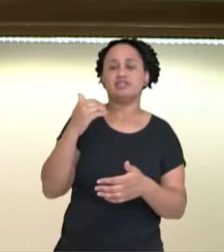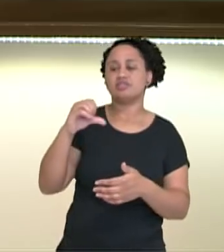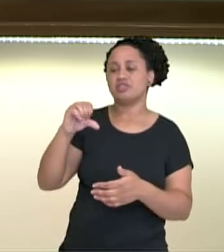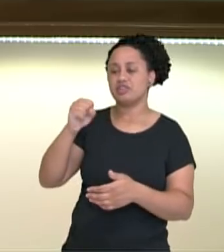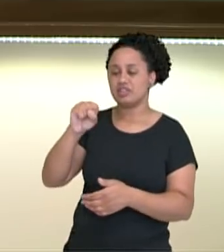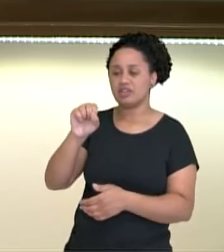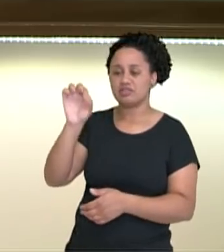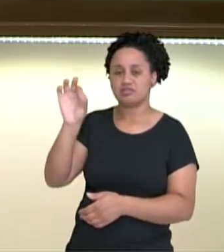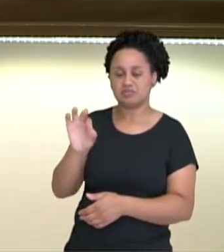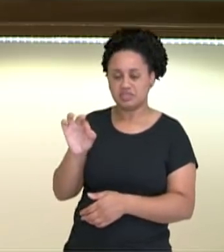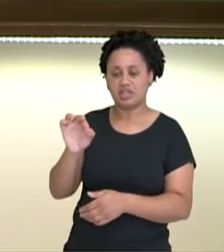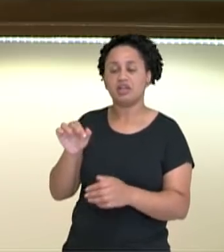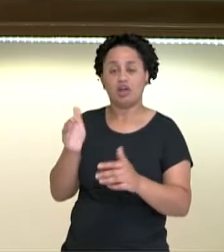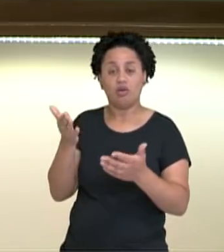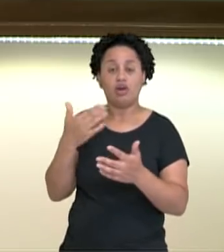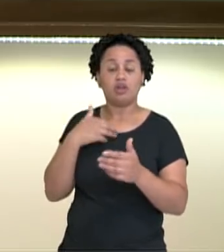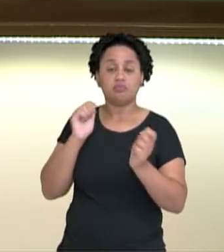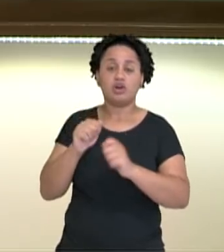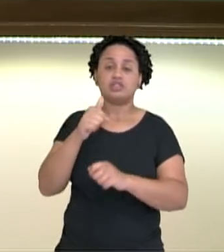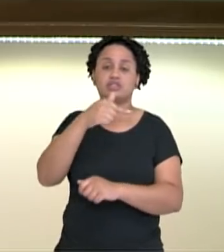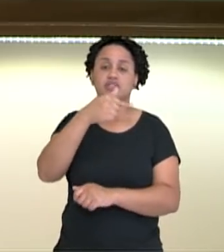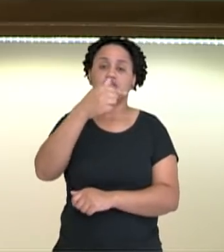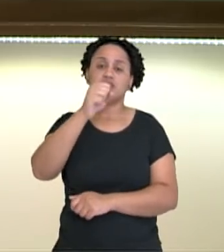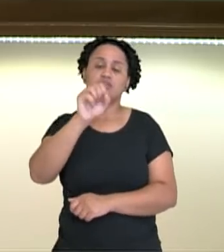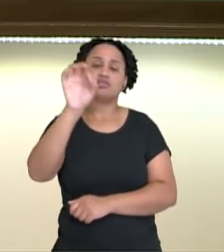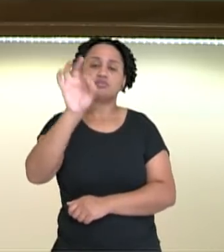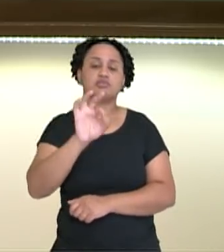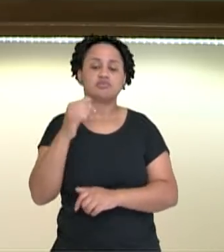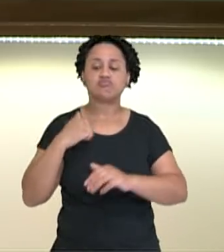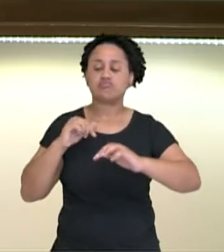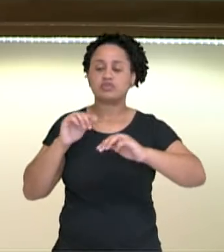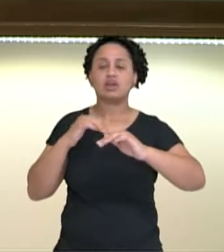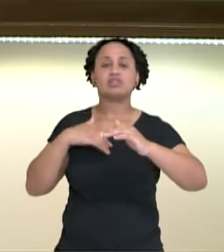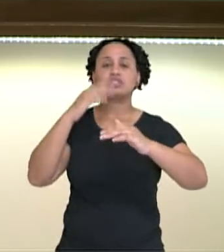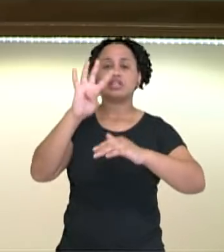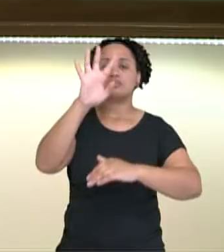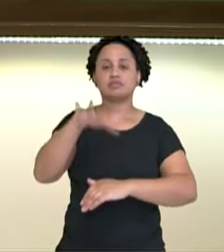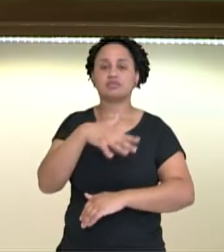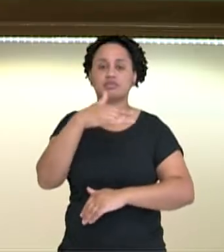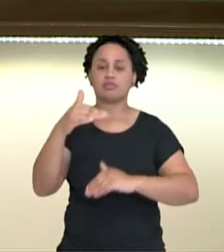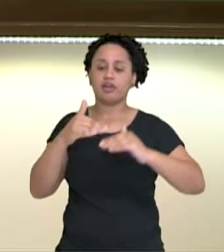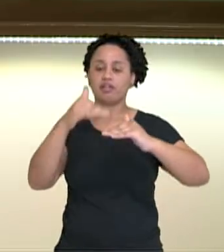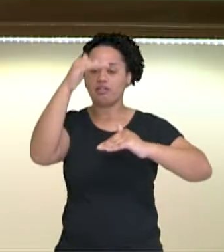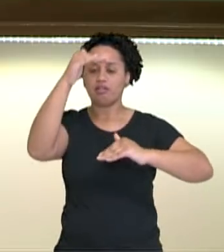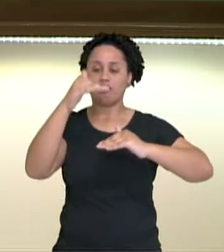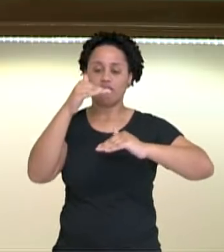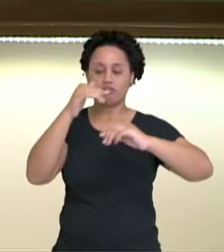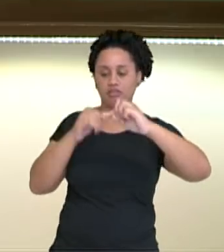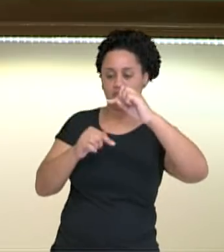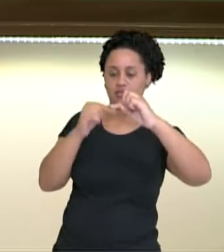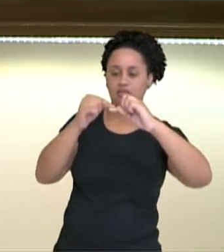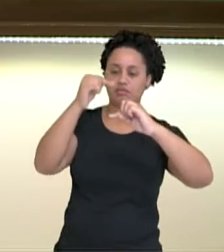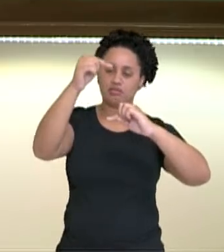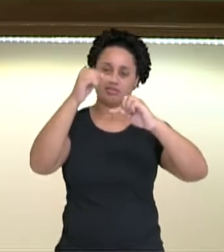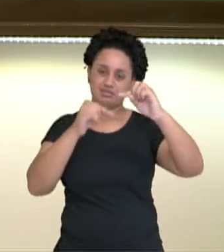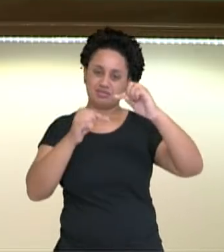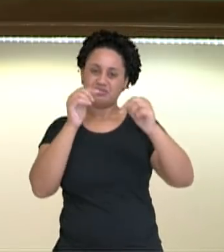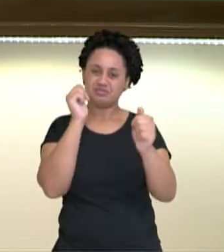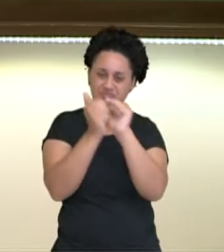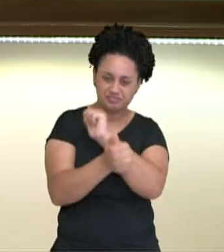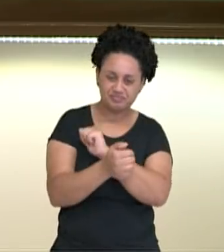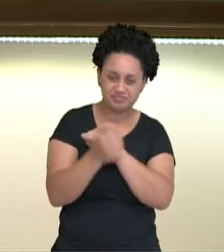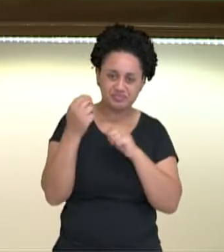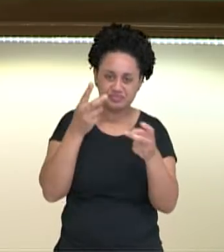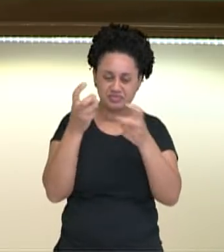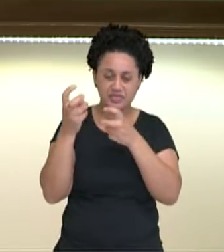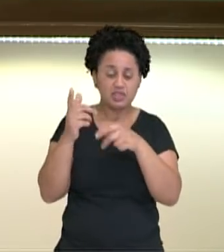porque ele ganhou a partida e favoreceu a tabela com os adversários. Né? Então, são coisas mais generalizadas,